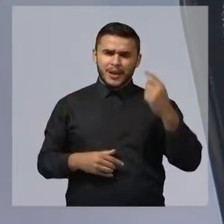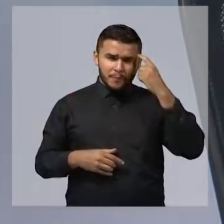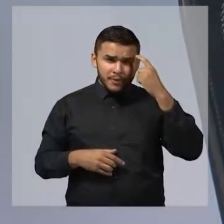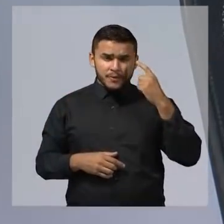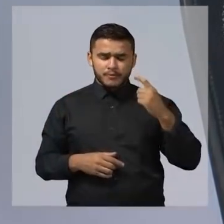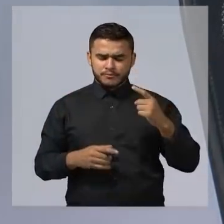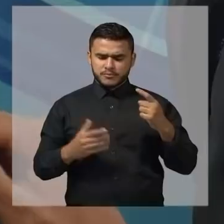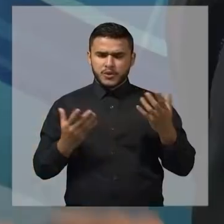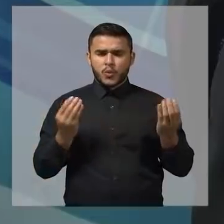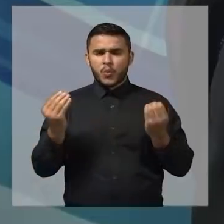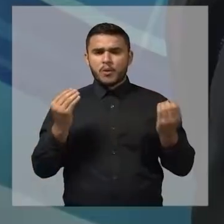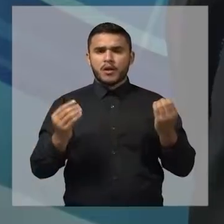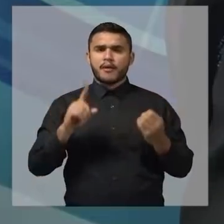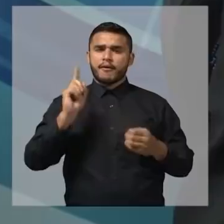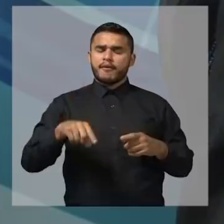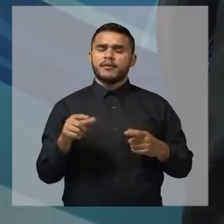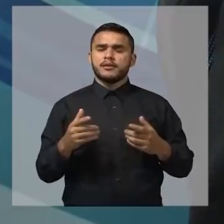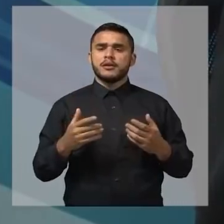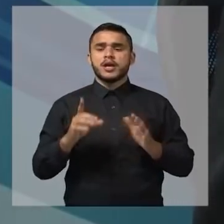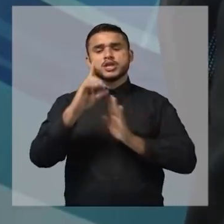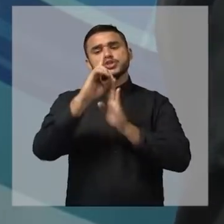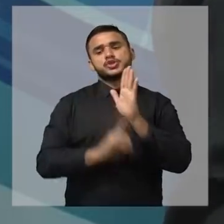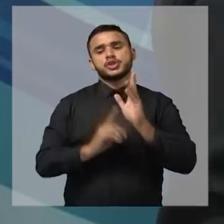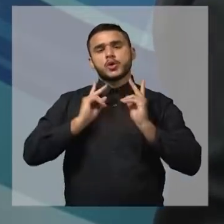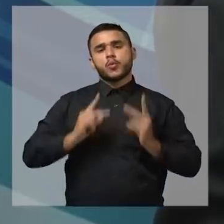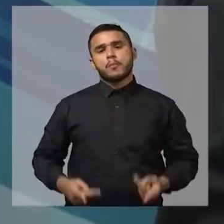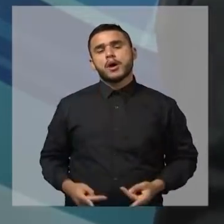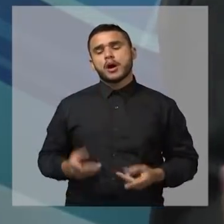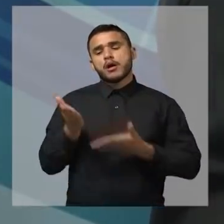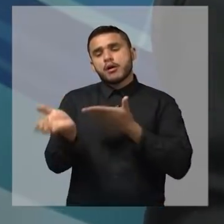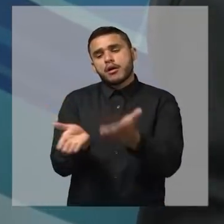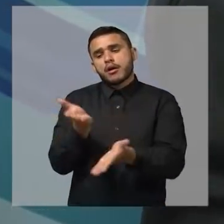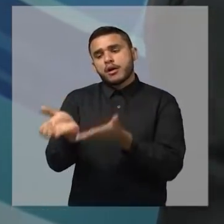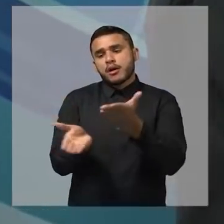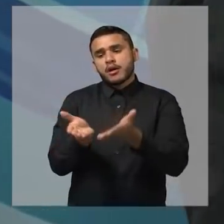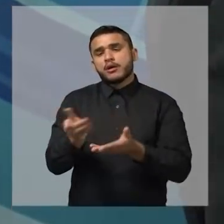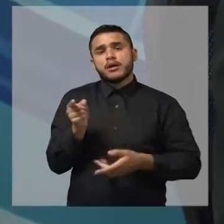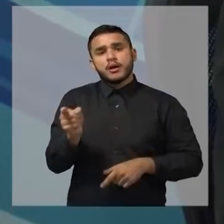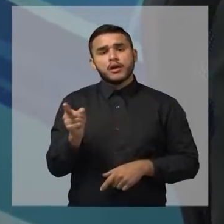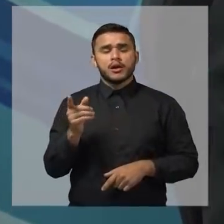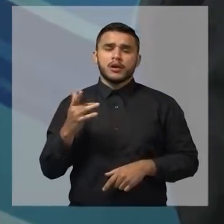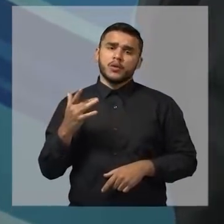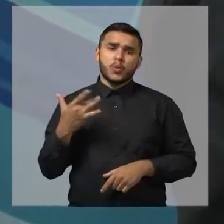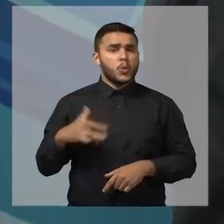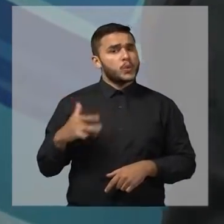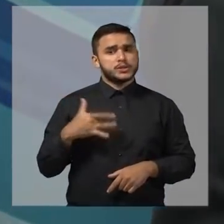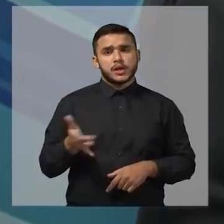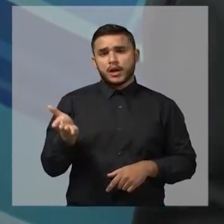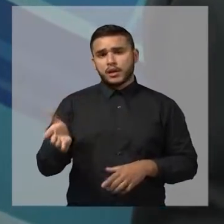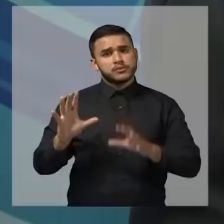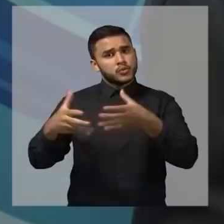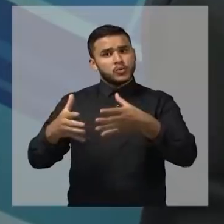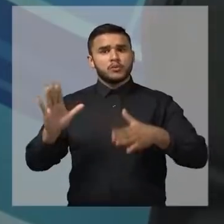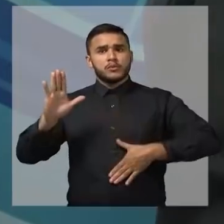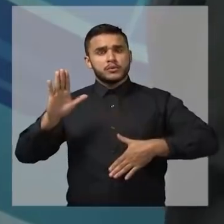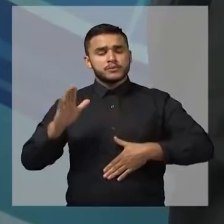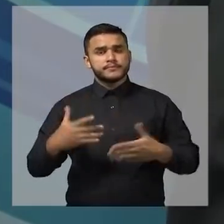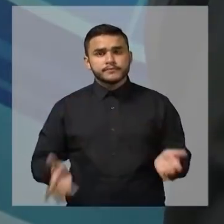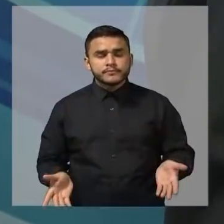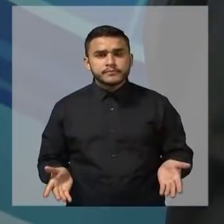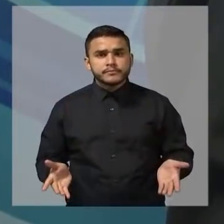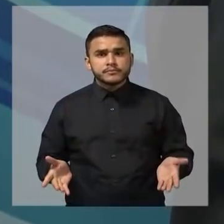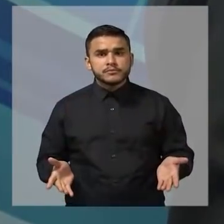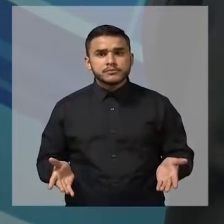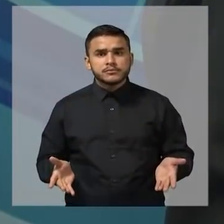politicamente correto, essa mentalidade dos direitos humanos sempre de que o bandido é uma vítima do sistema e tal, então